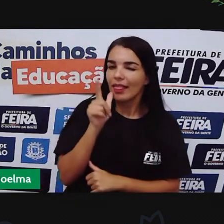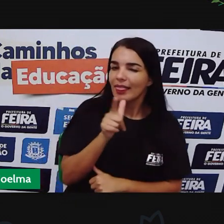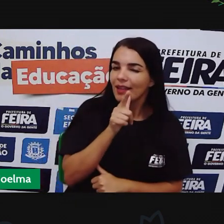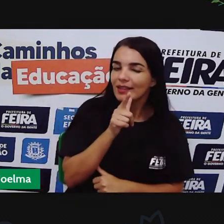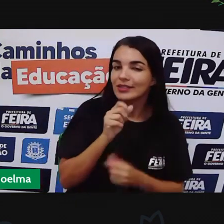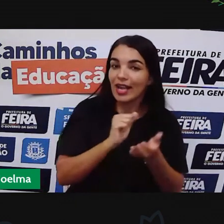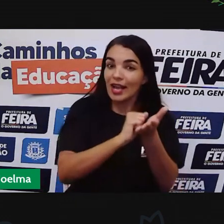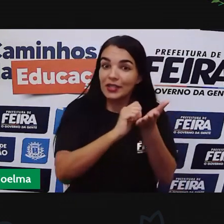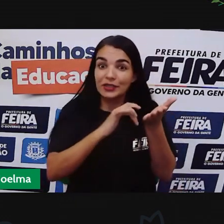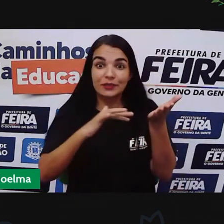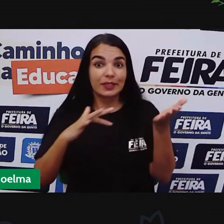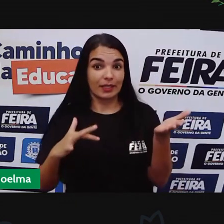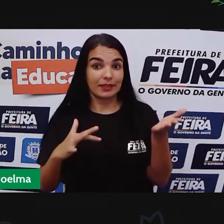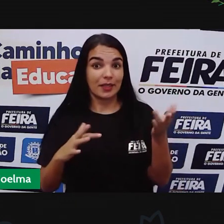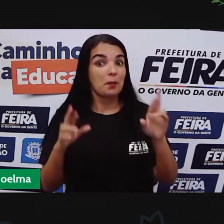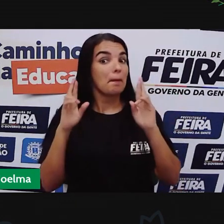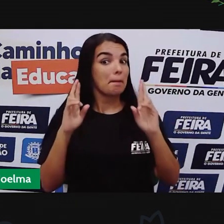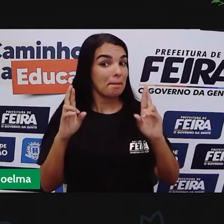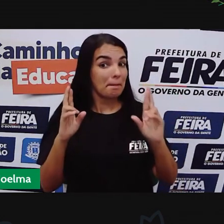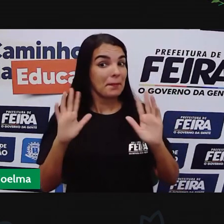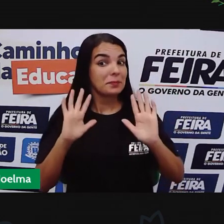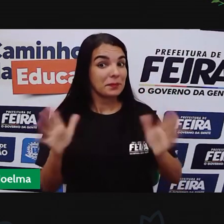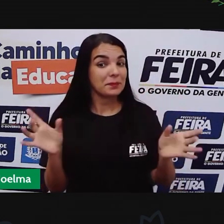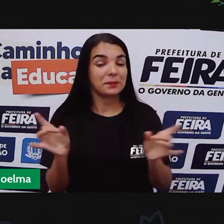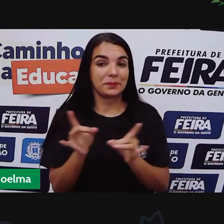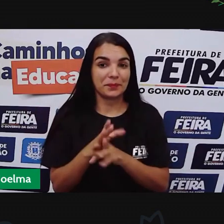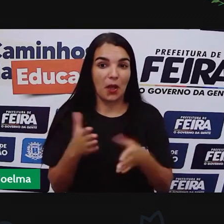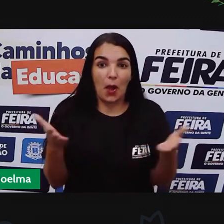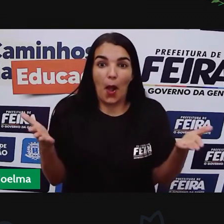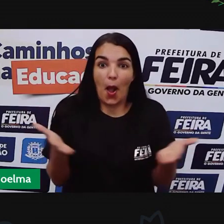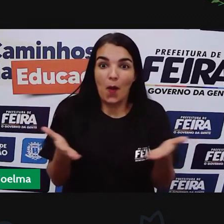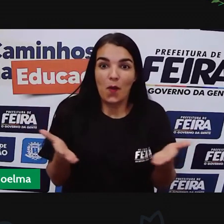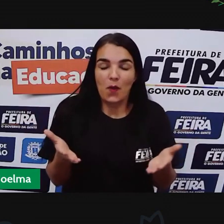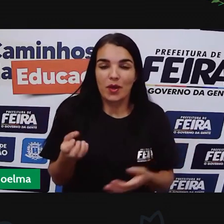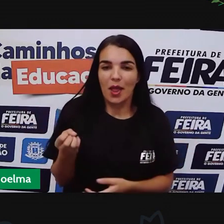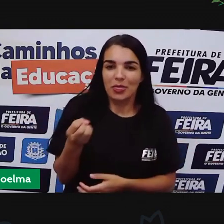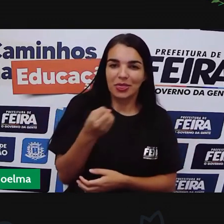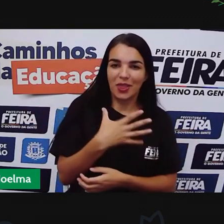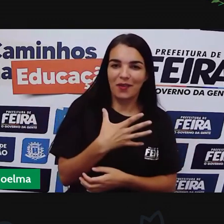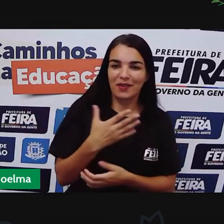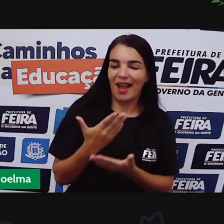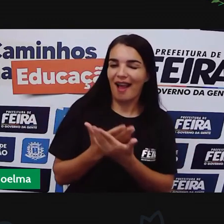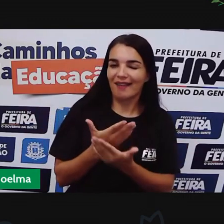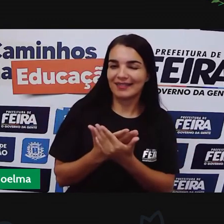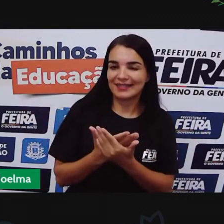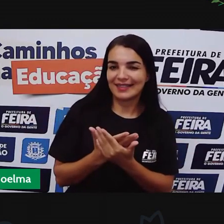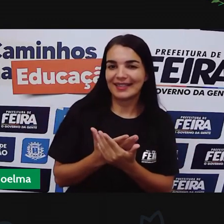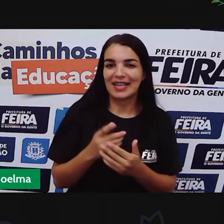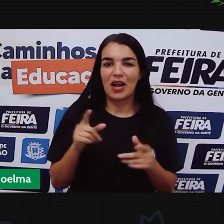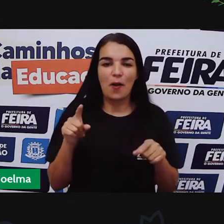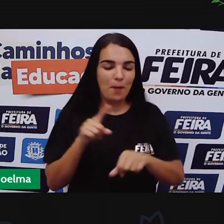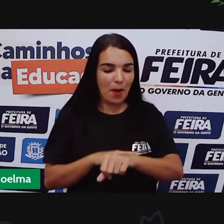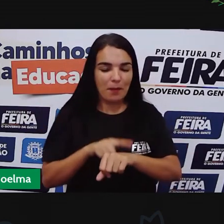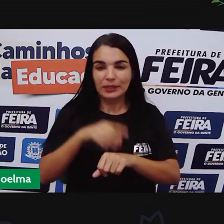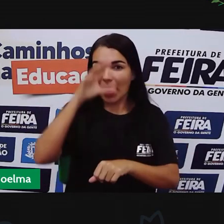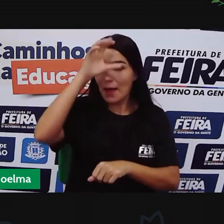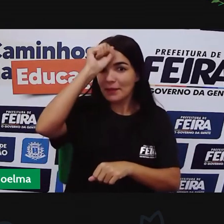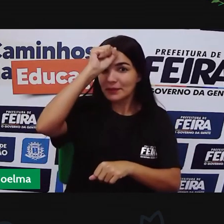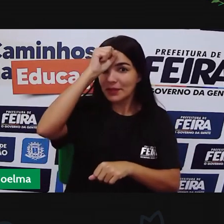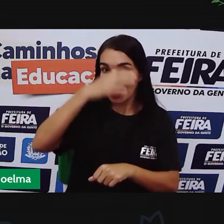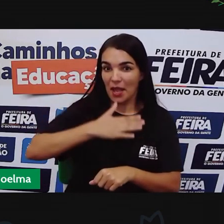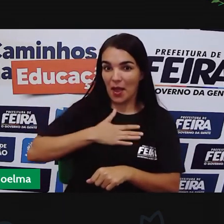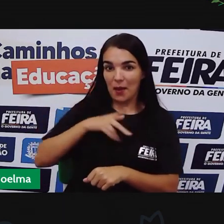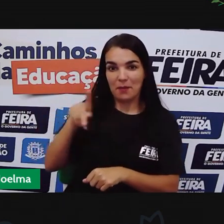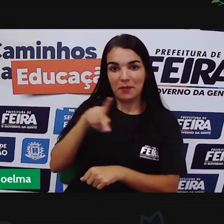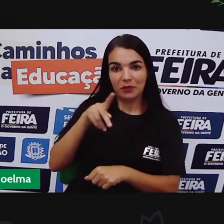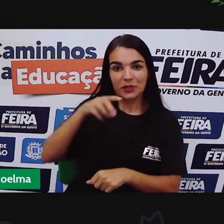fazer a atividade. Espero que vocês já tenham feito tudo isso, porque nós teremos agora mais uma aula, mais um momento de aprendizado. Eu sou a